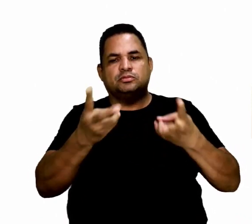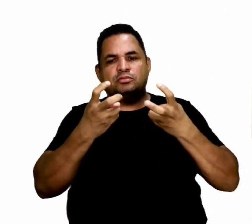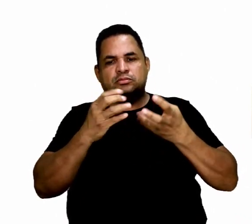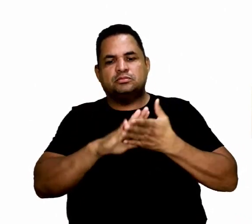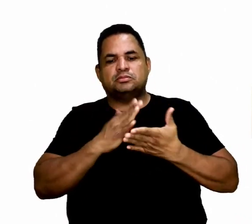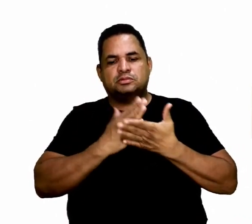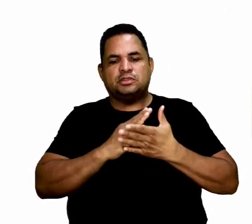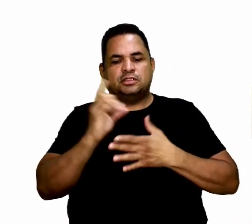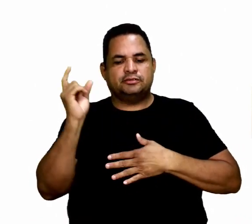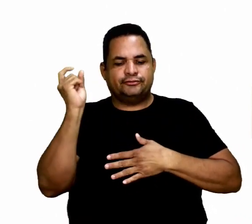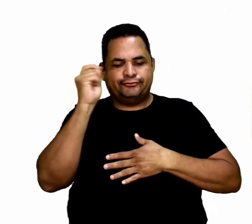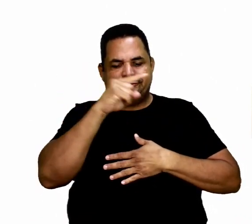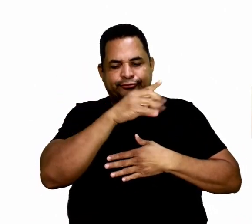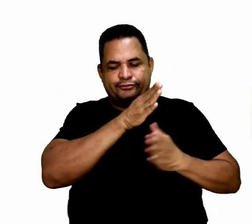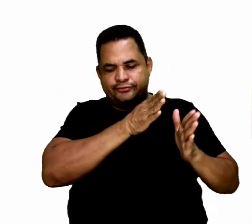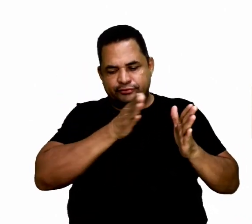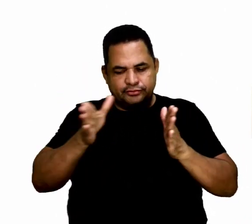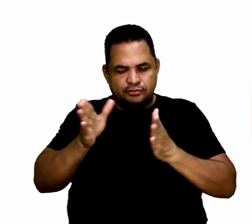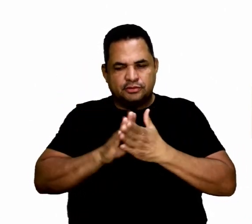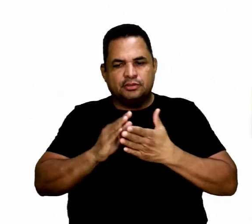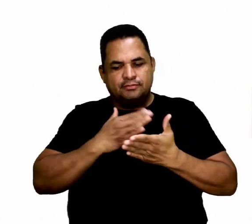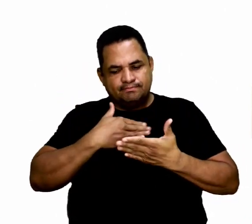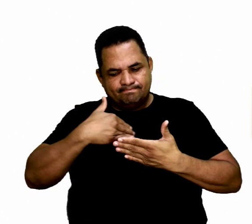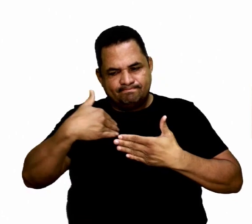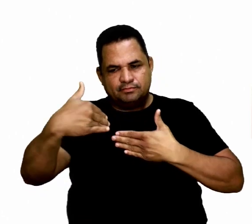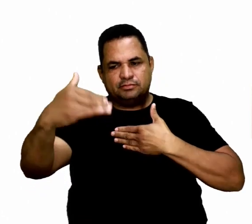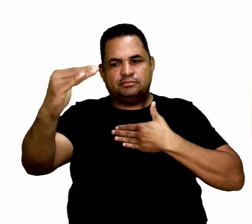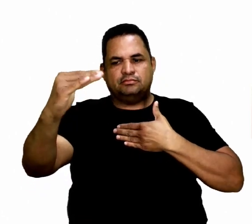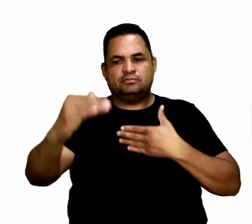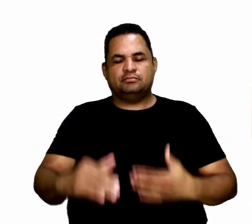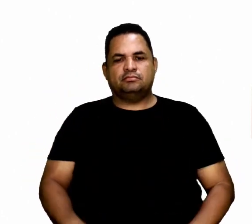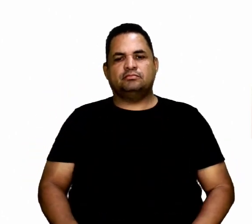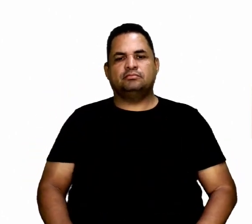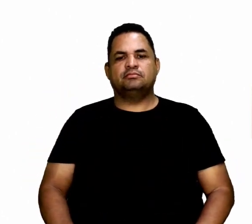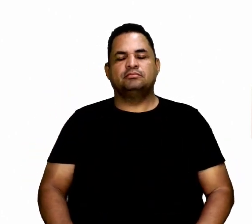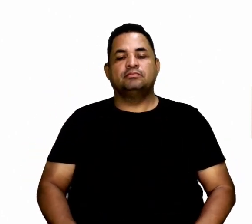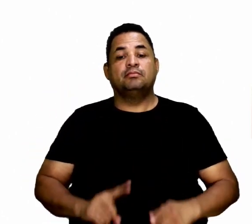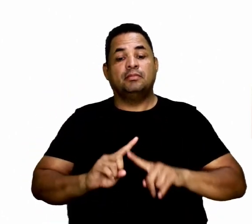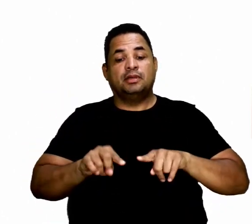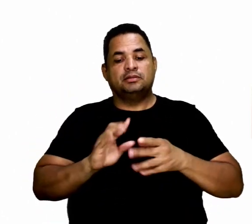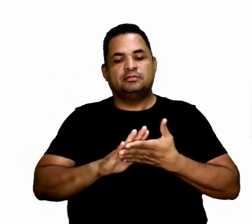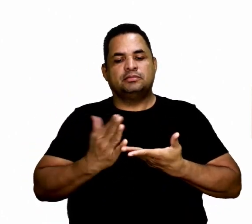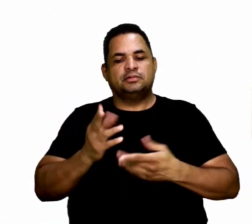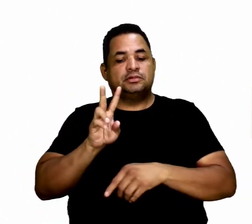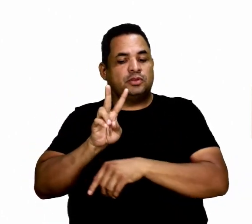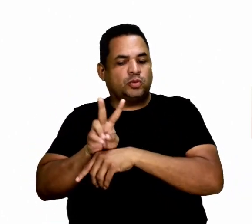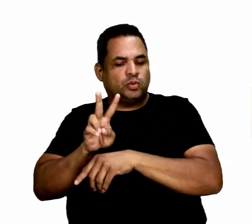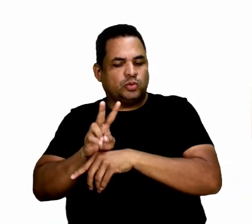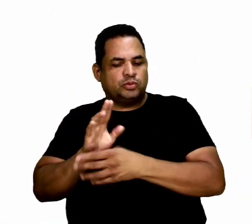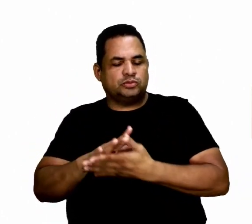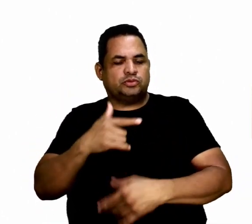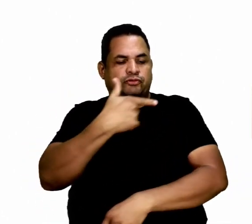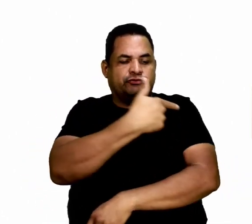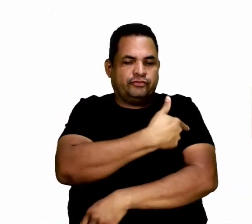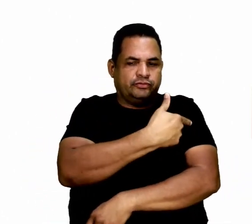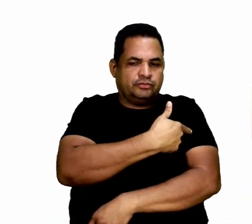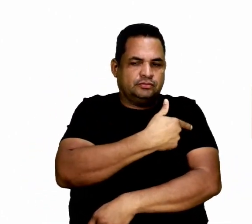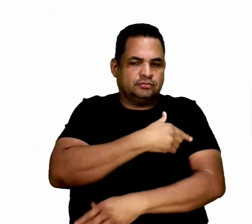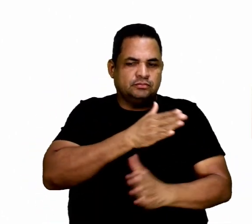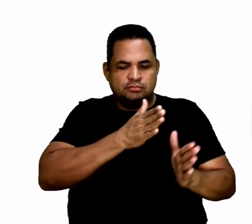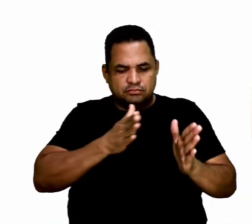já passou, né? Mas ainda vamos continuar tomando os nossos cuidados aí, tá? E principalmente tomando a vacina nos seus tempos